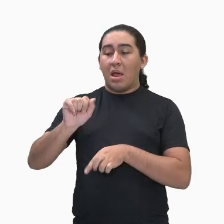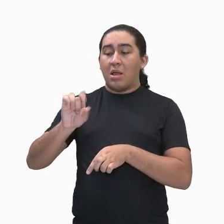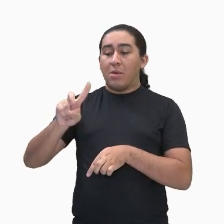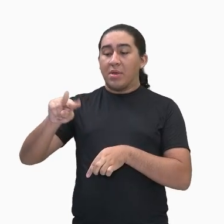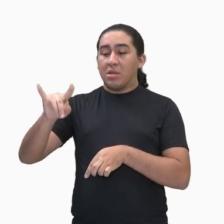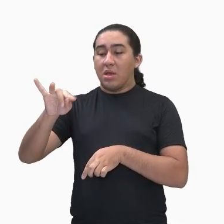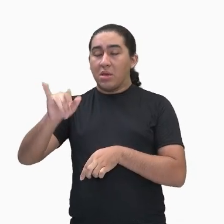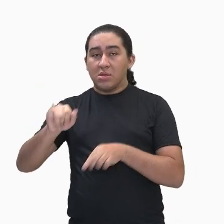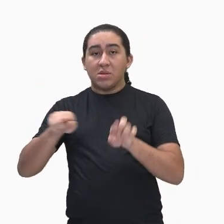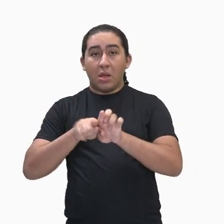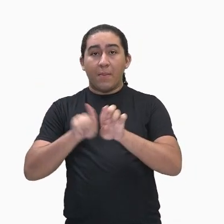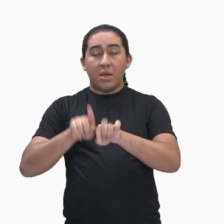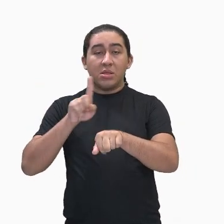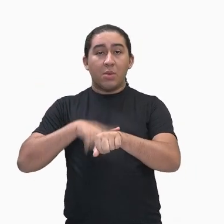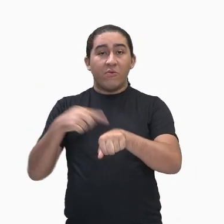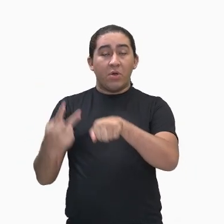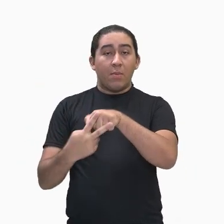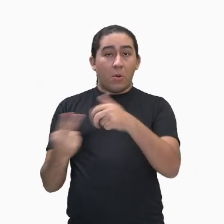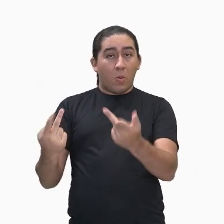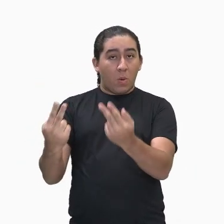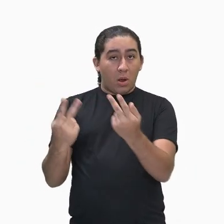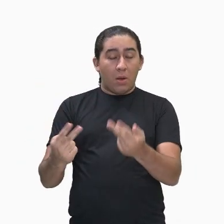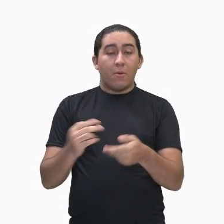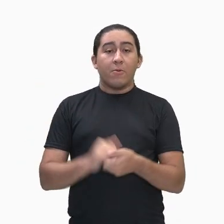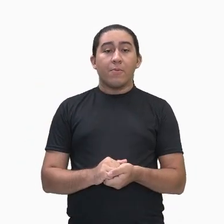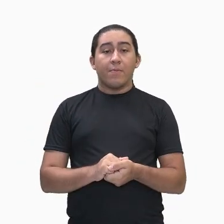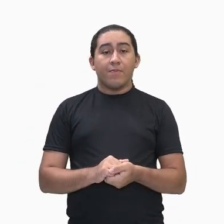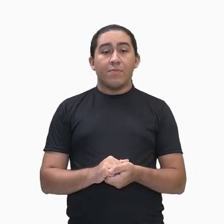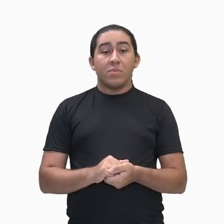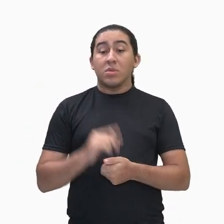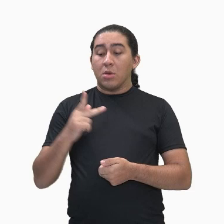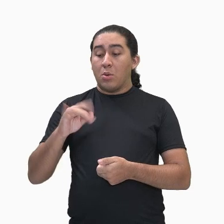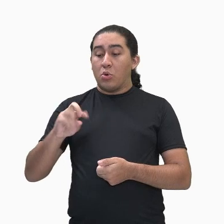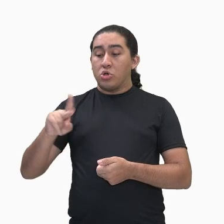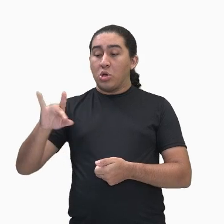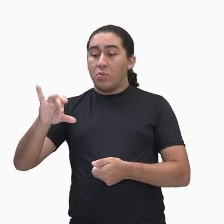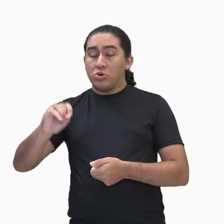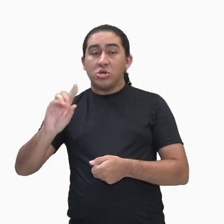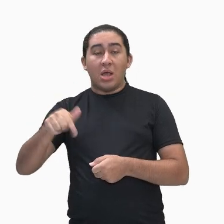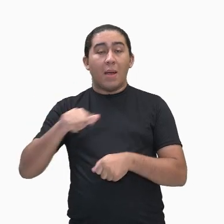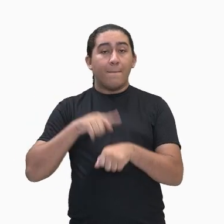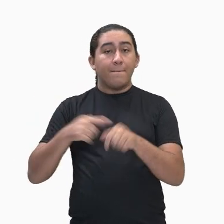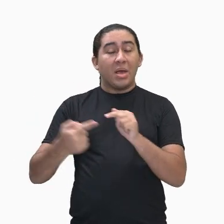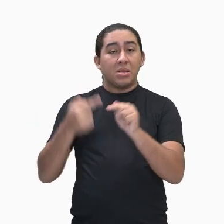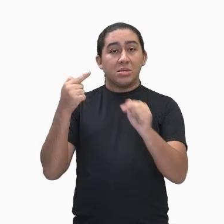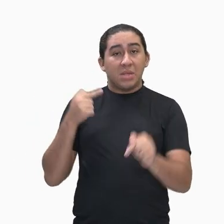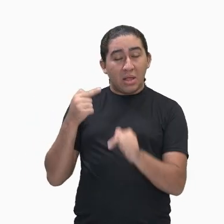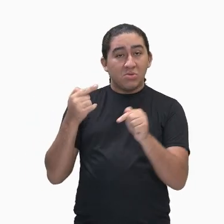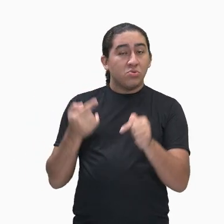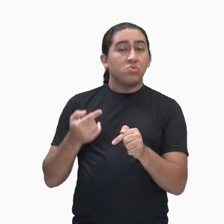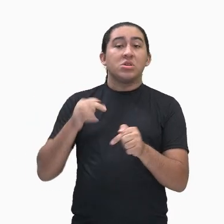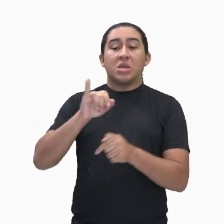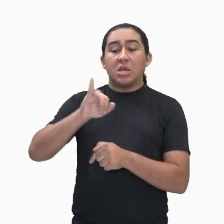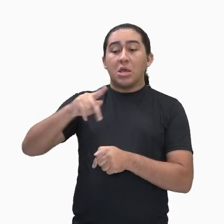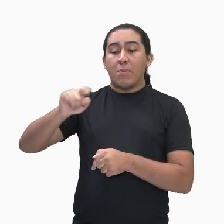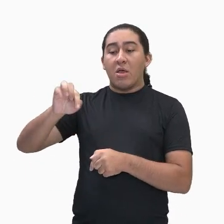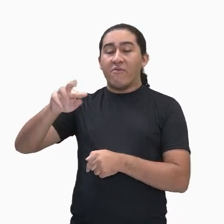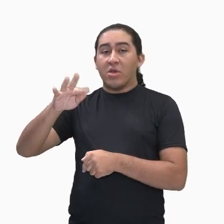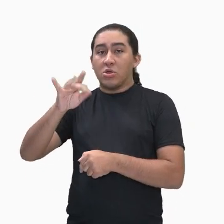indicativo. Podíamos, pretérito imperfeito. Reuníamos,